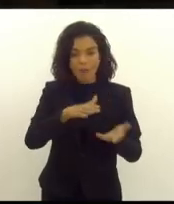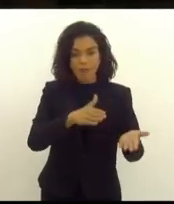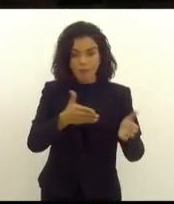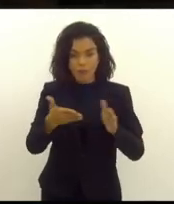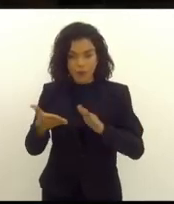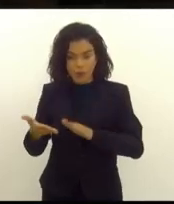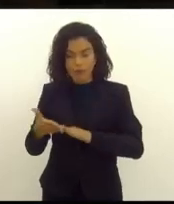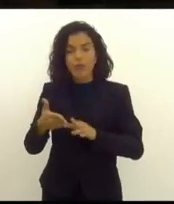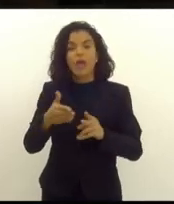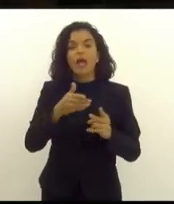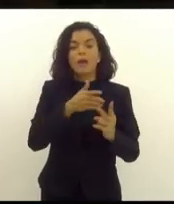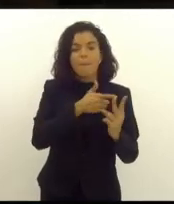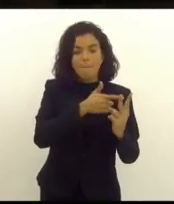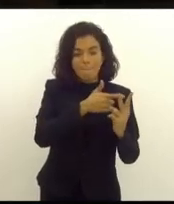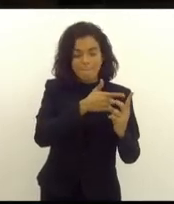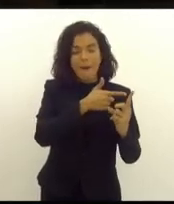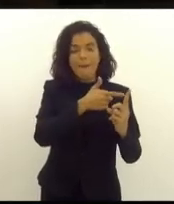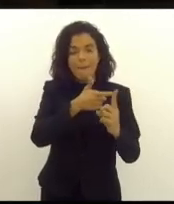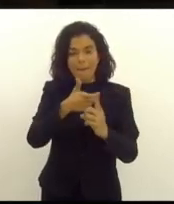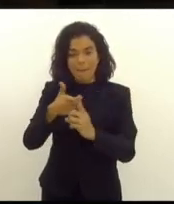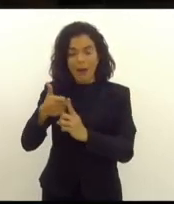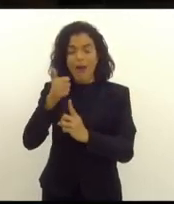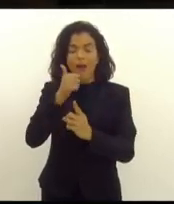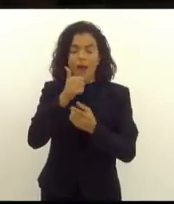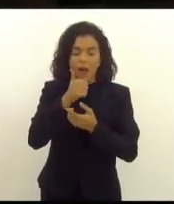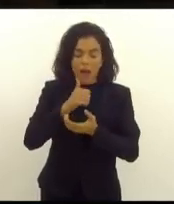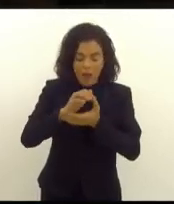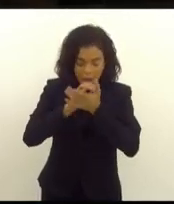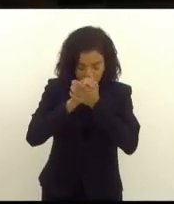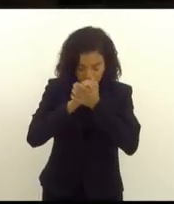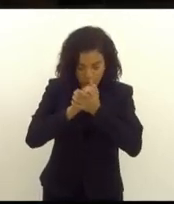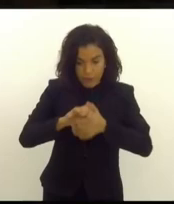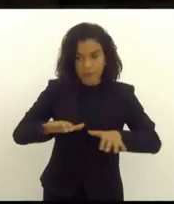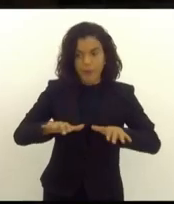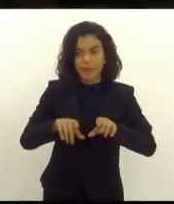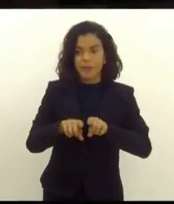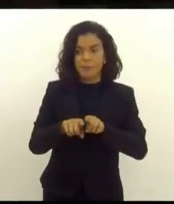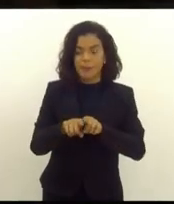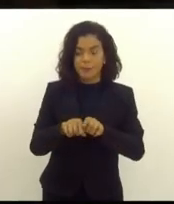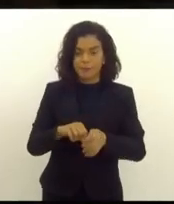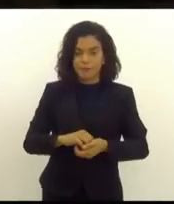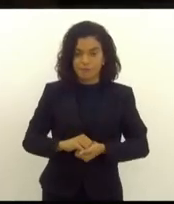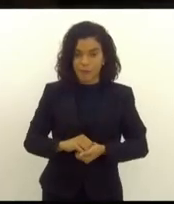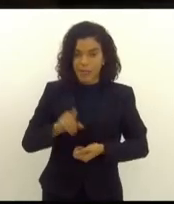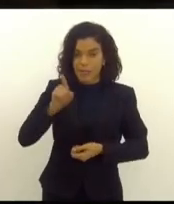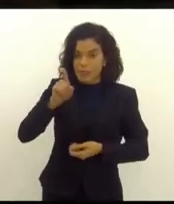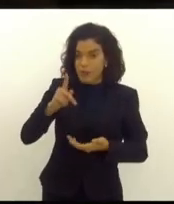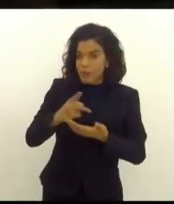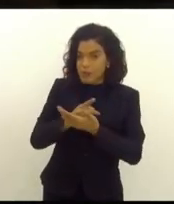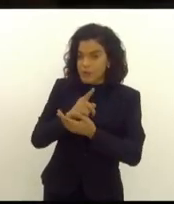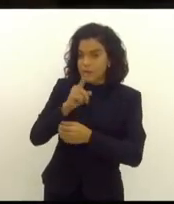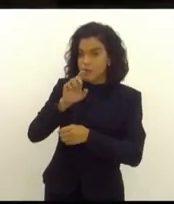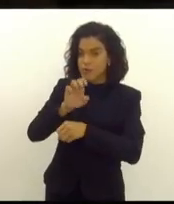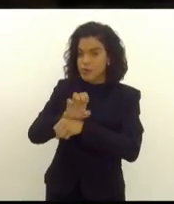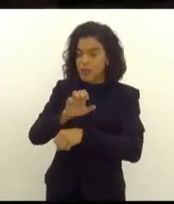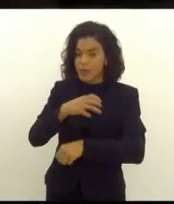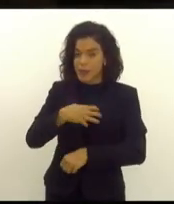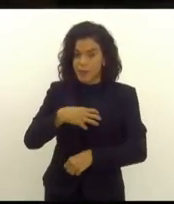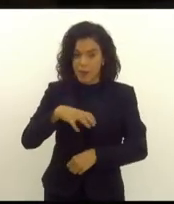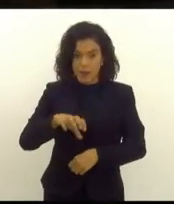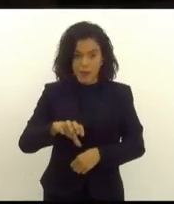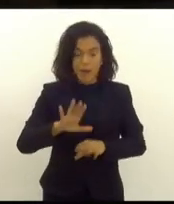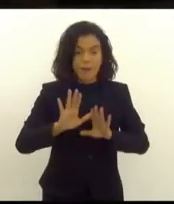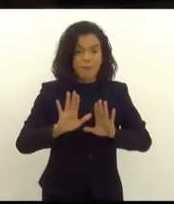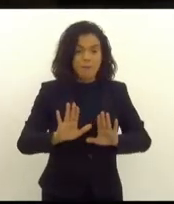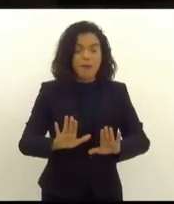executaram a mãe isso se deu na Bahia função de